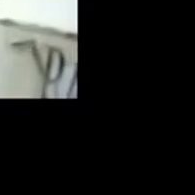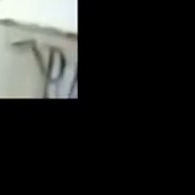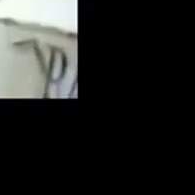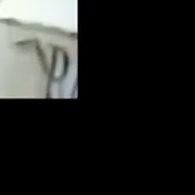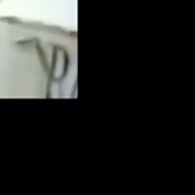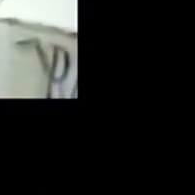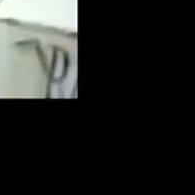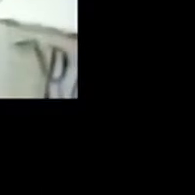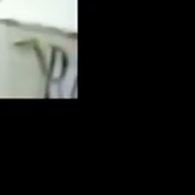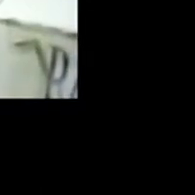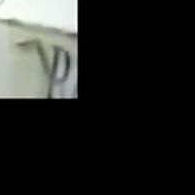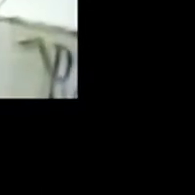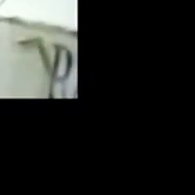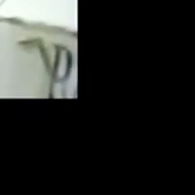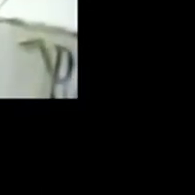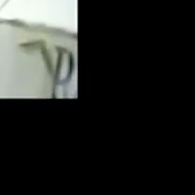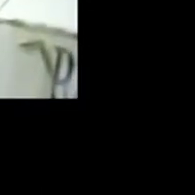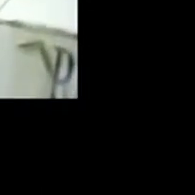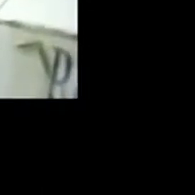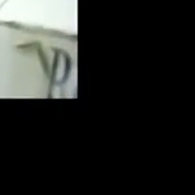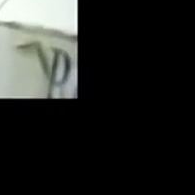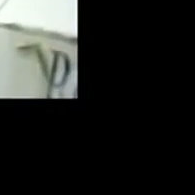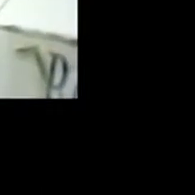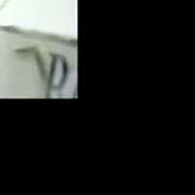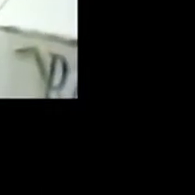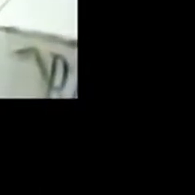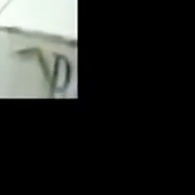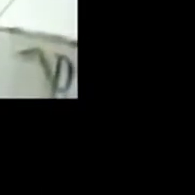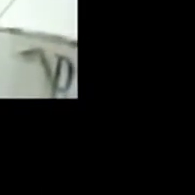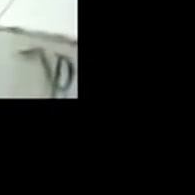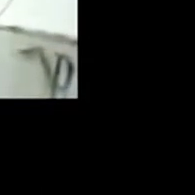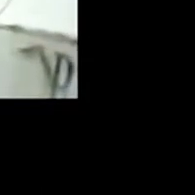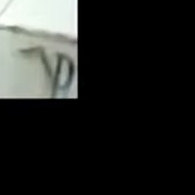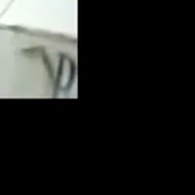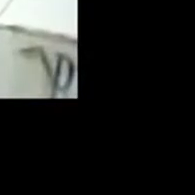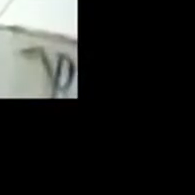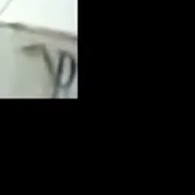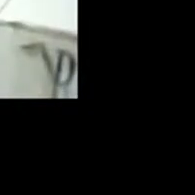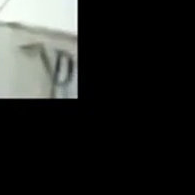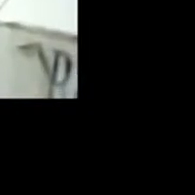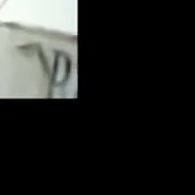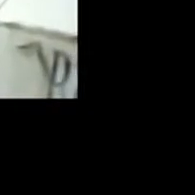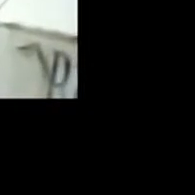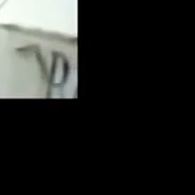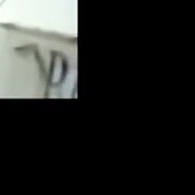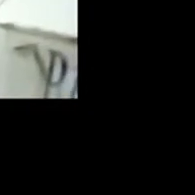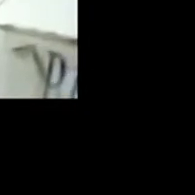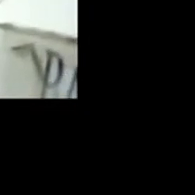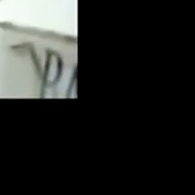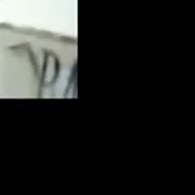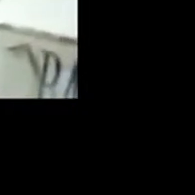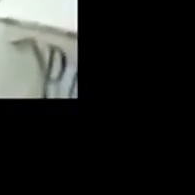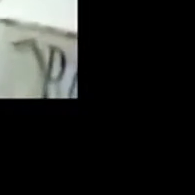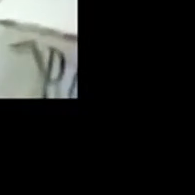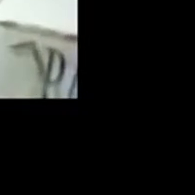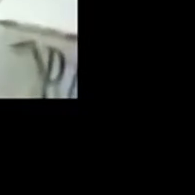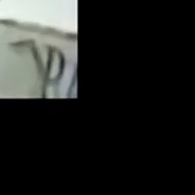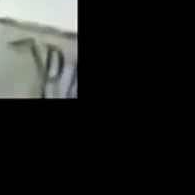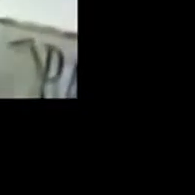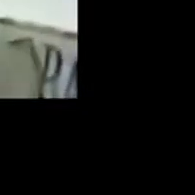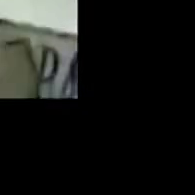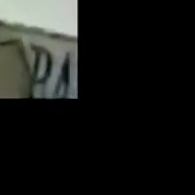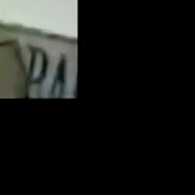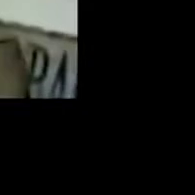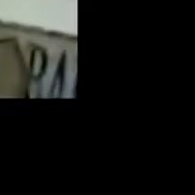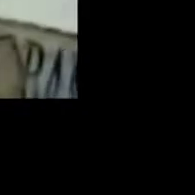permanente na busca de conhecimentos em qualquer latitude do mundo. Assim, considero bastante gratificante do ponto